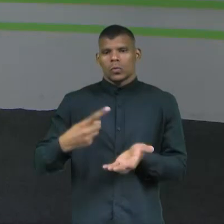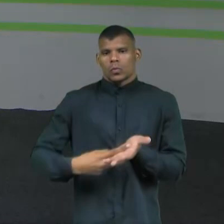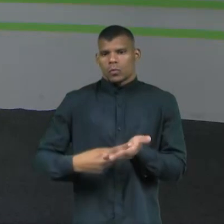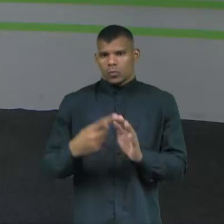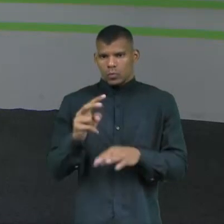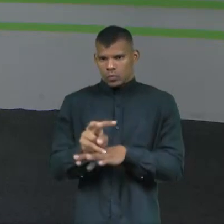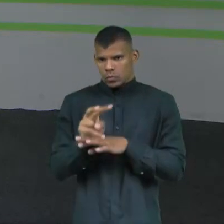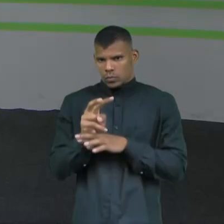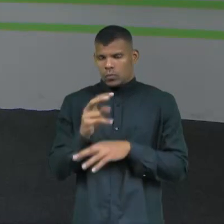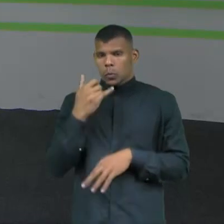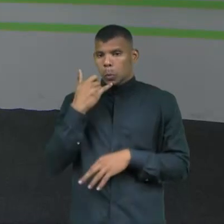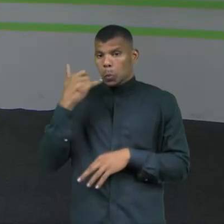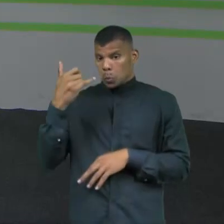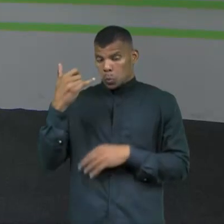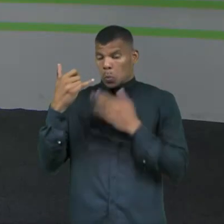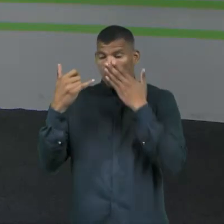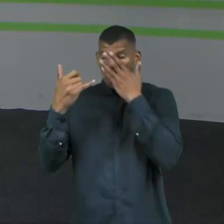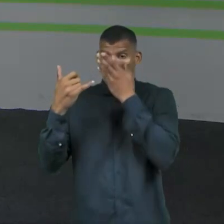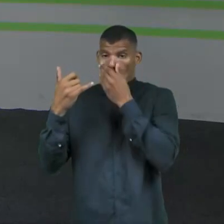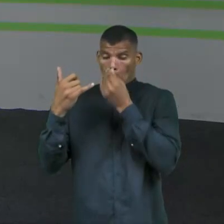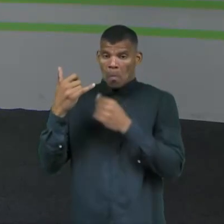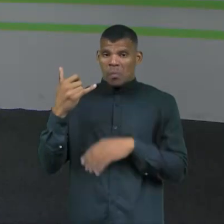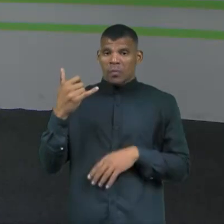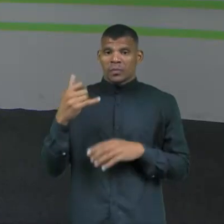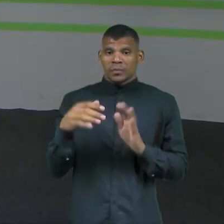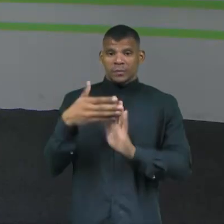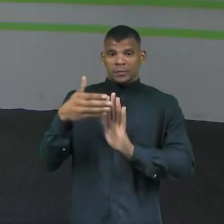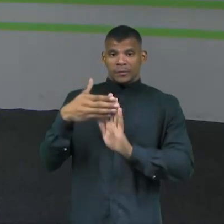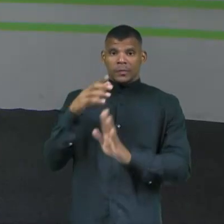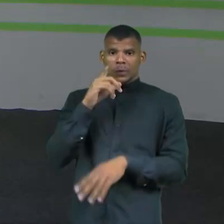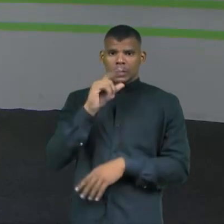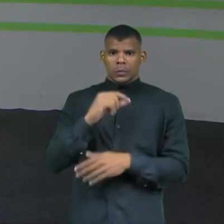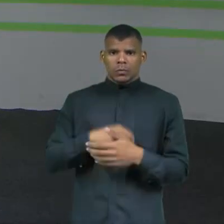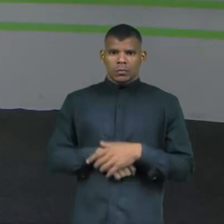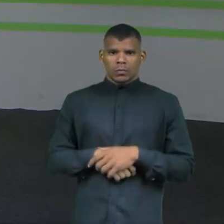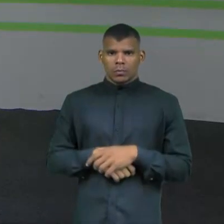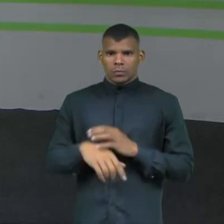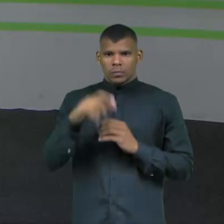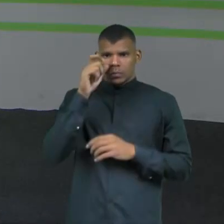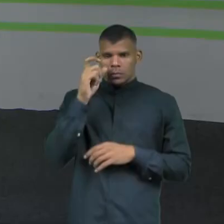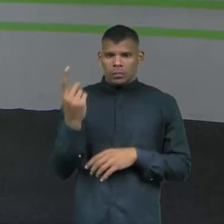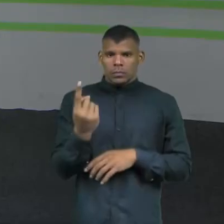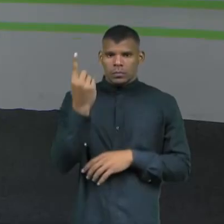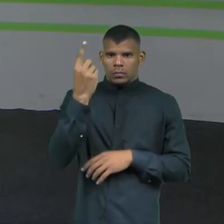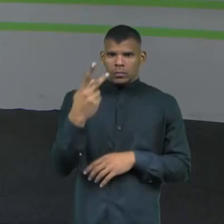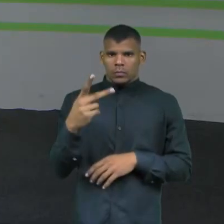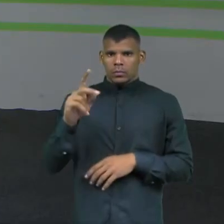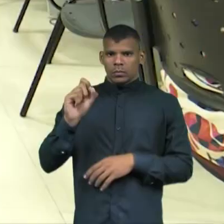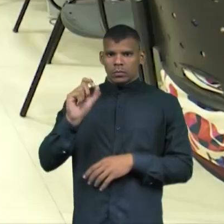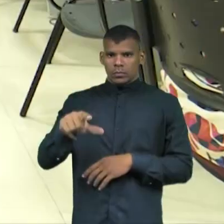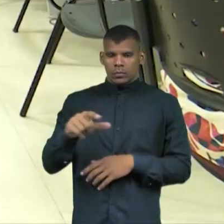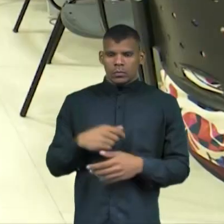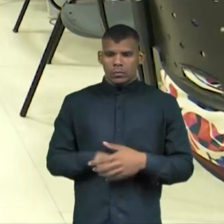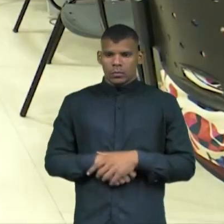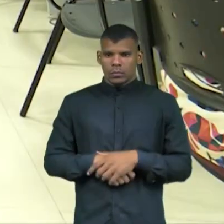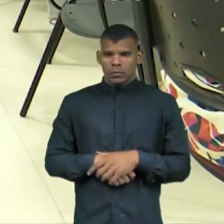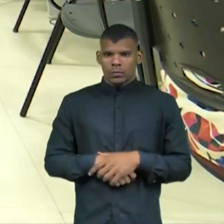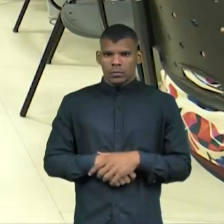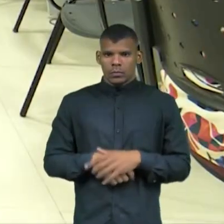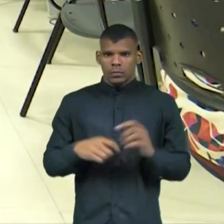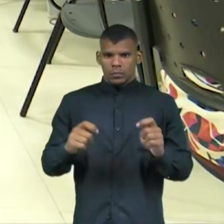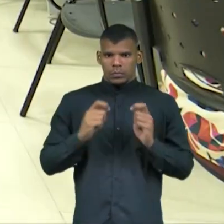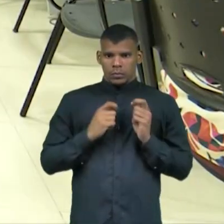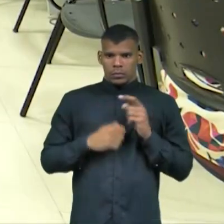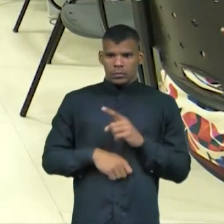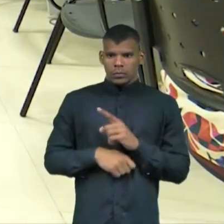empréstimo firmados por telefone. A proposta é do deputado Renato Roseno, do PSOL. O aposentado José Alcélio